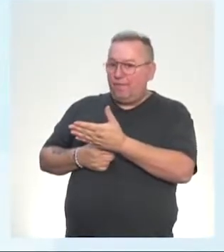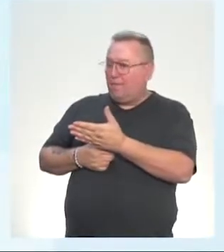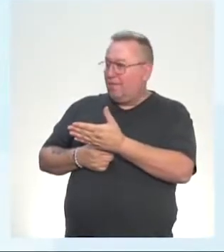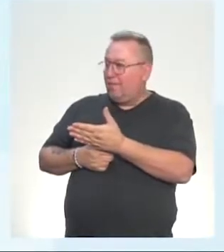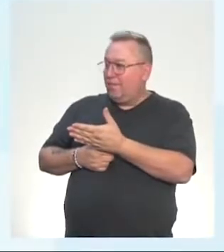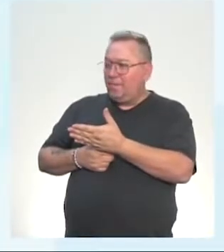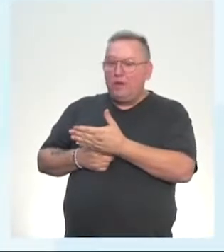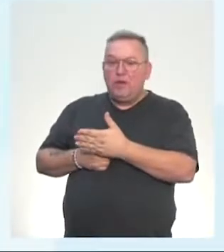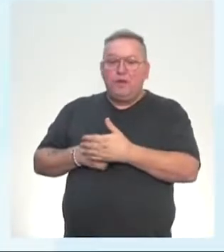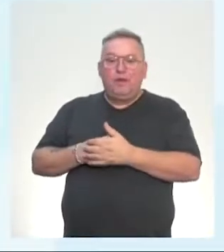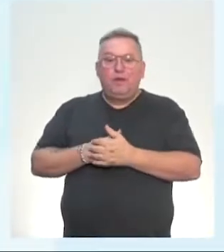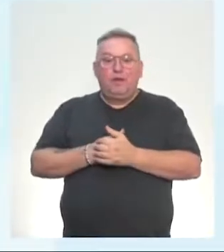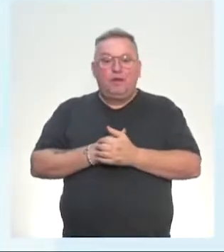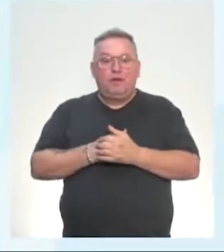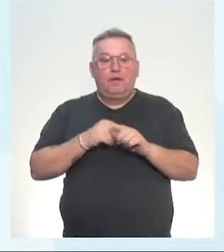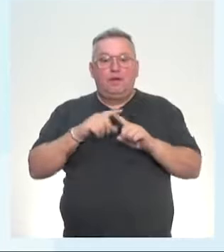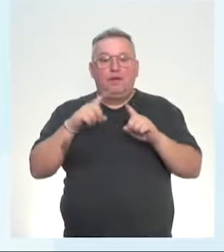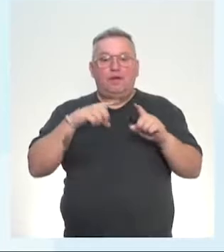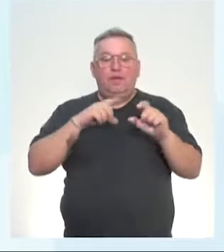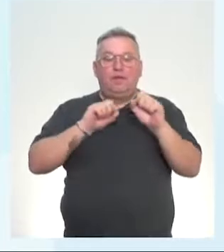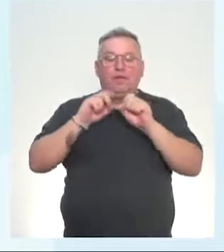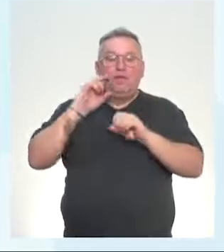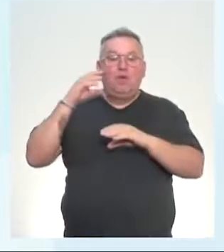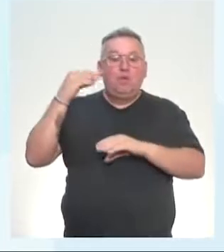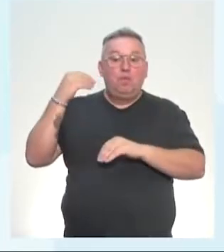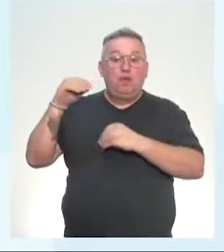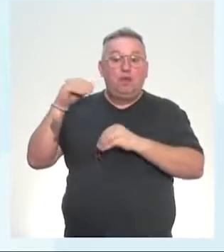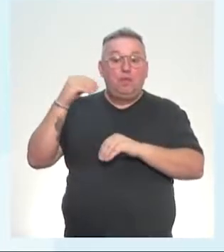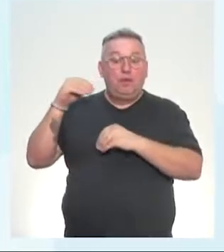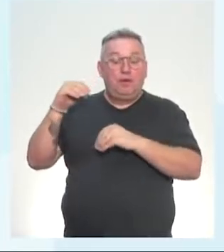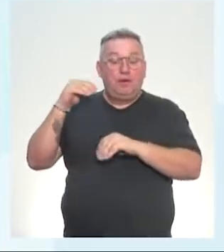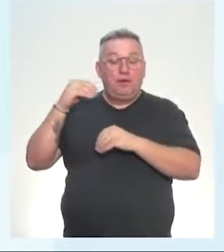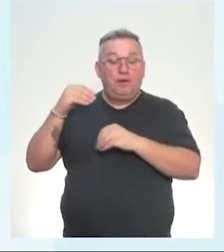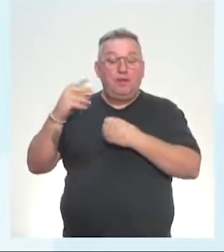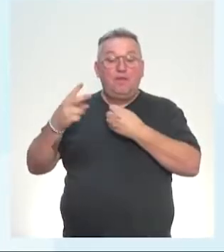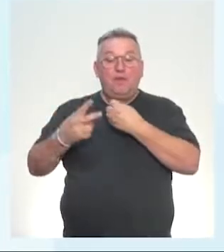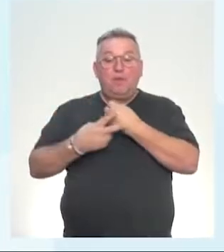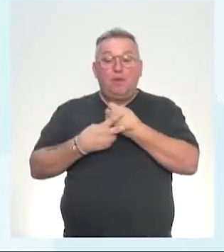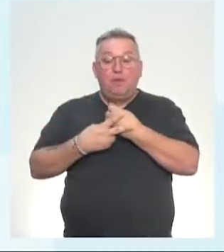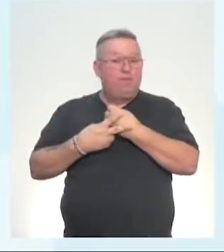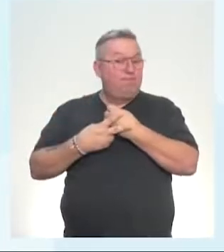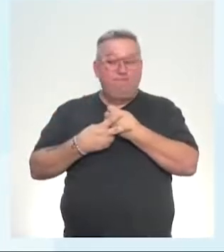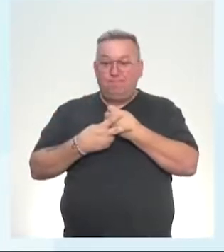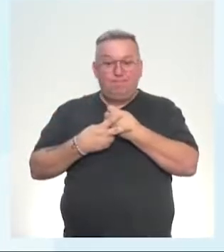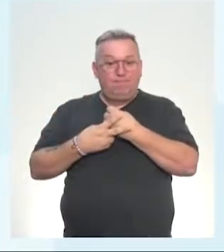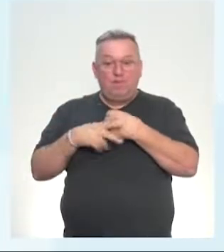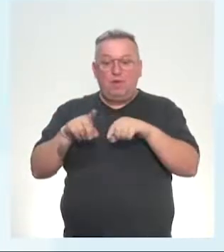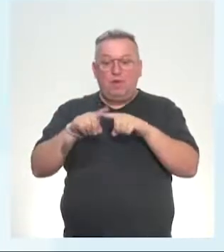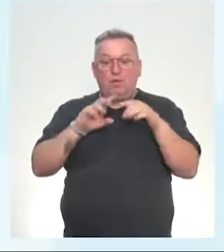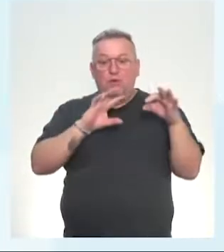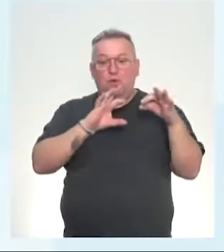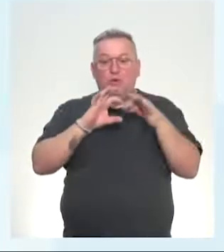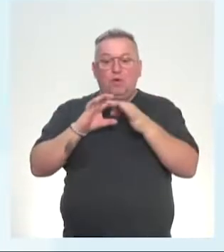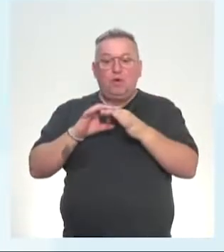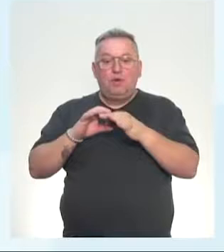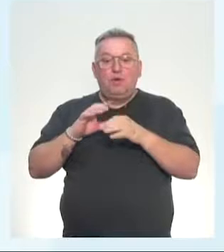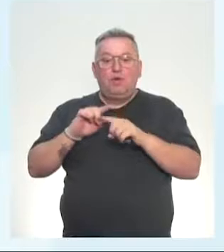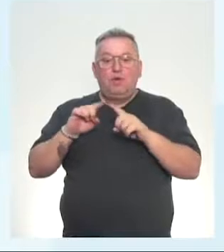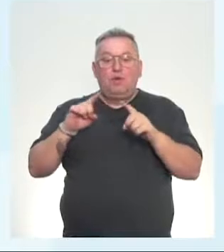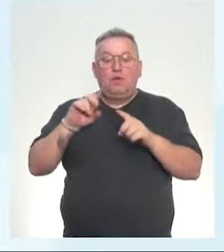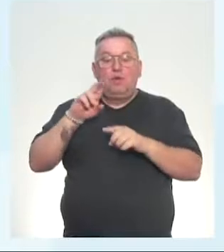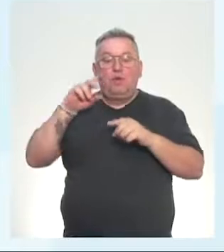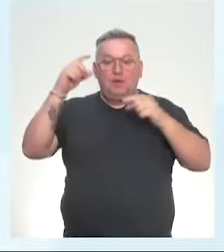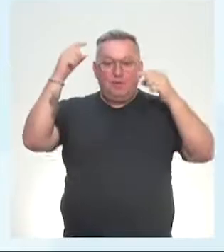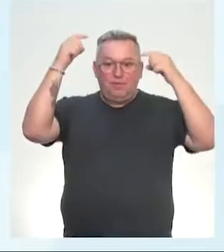essa questão do meme, da linguagem verbal, da linguagem não verbal ali, então, no contexto, e vocês analisarem. Então, esse